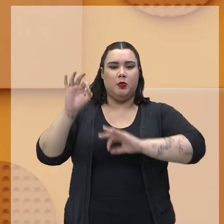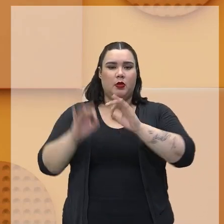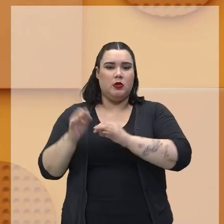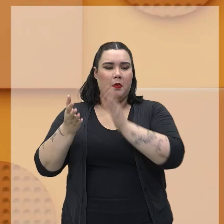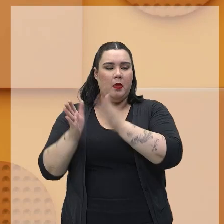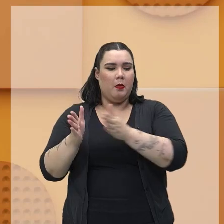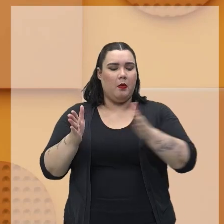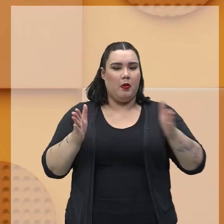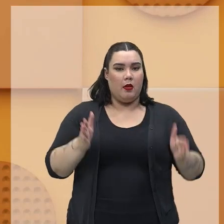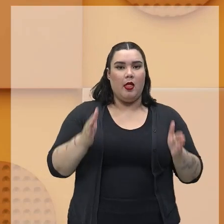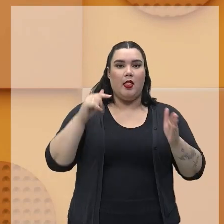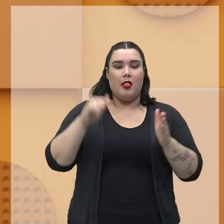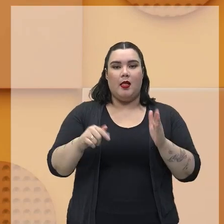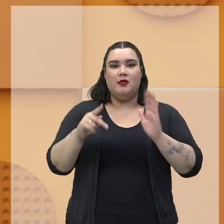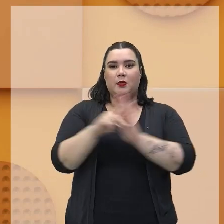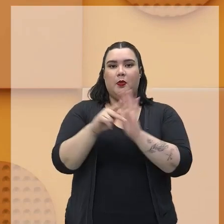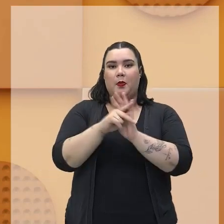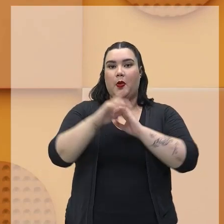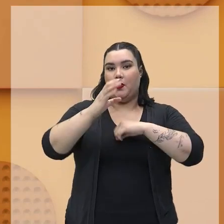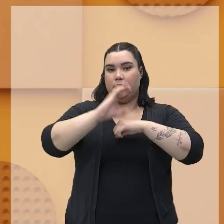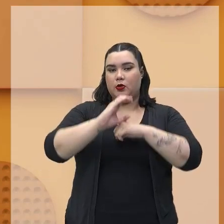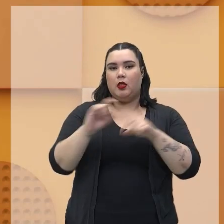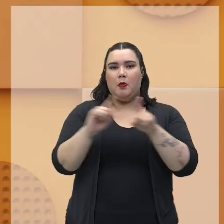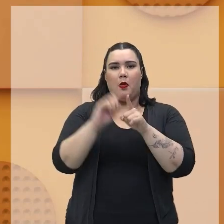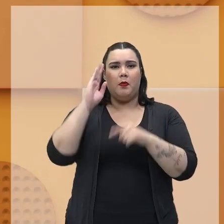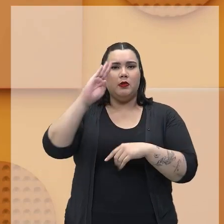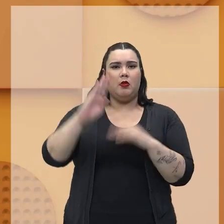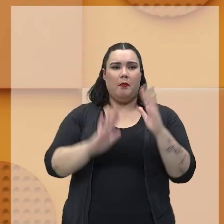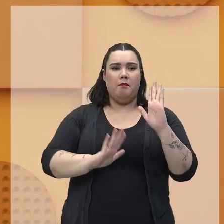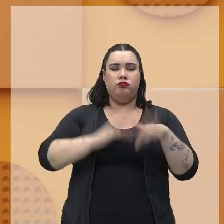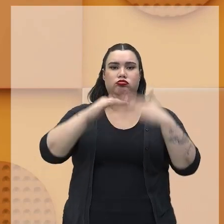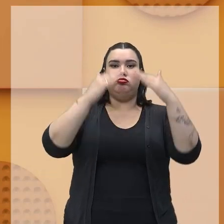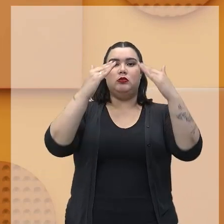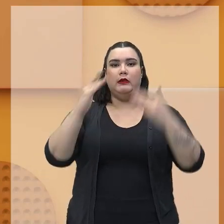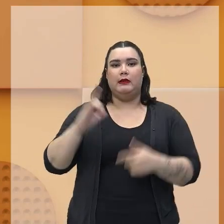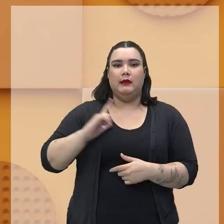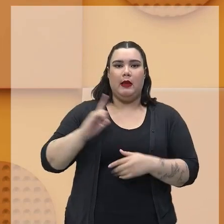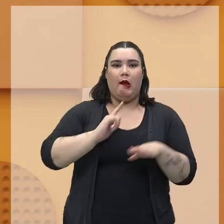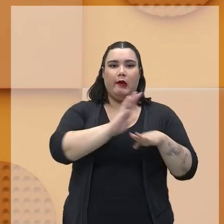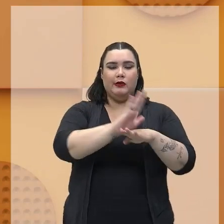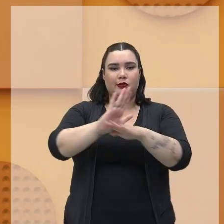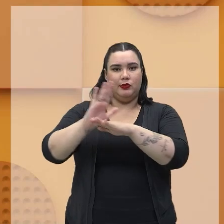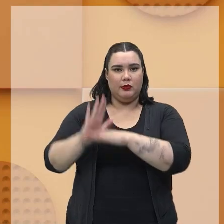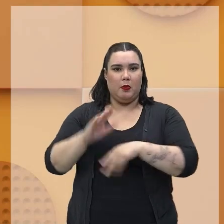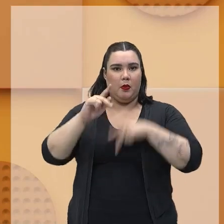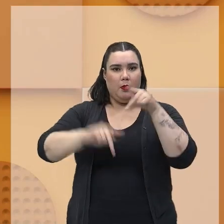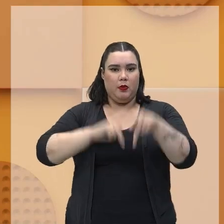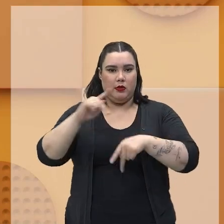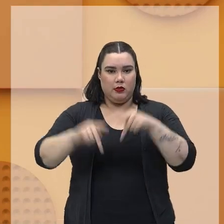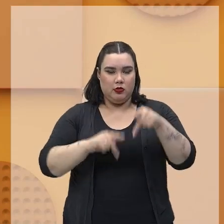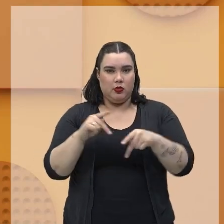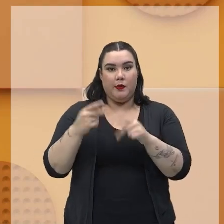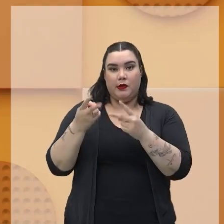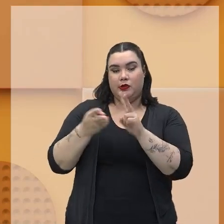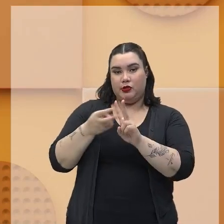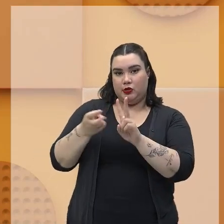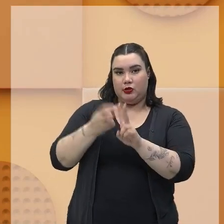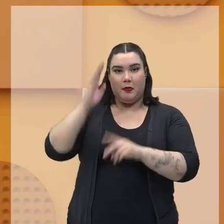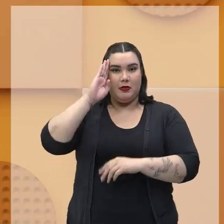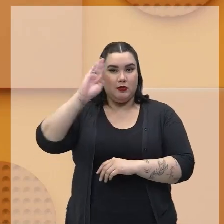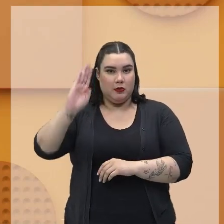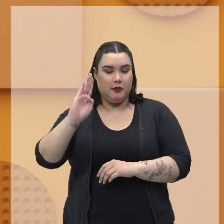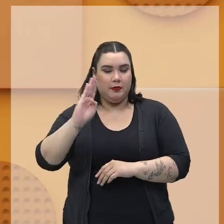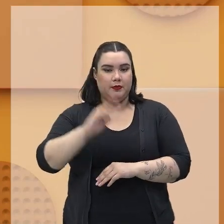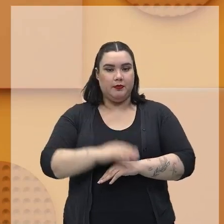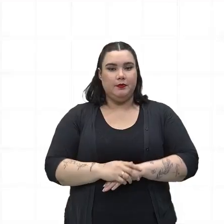Magna seguiu e os principais avanços que ela nos trouxe, principalmente para a questão do indígena e também do